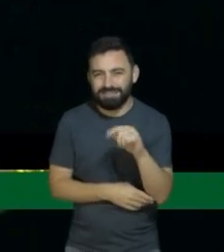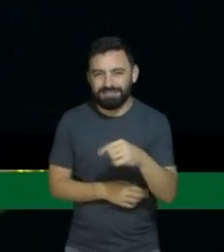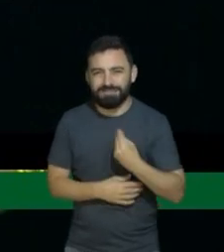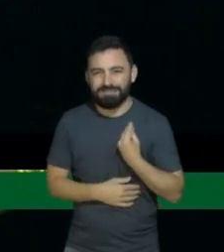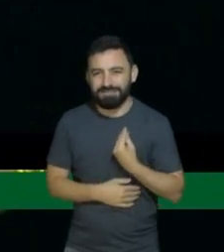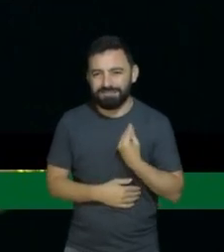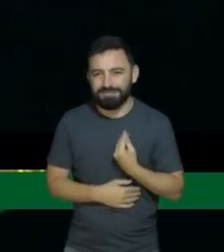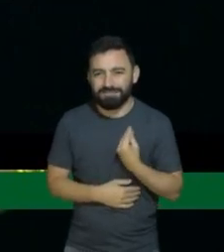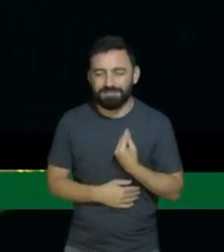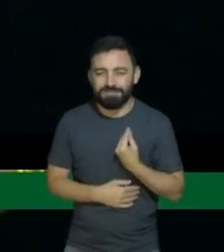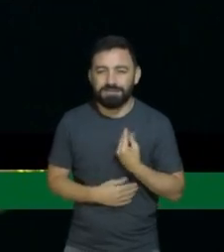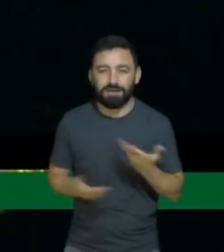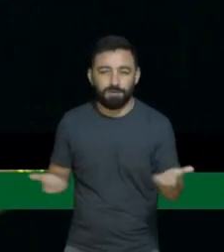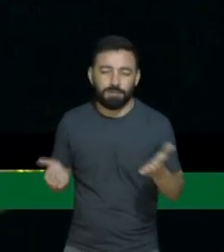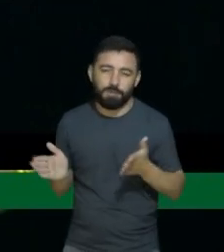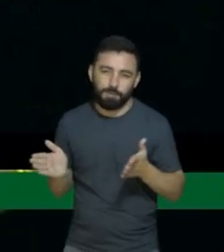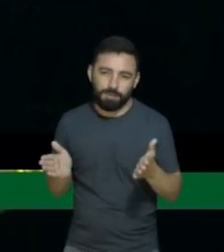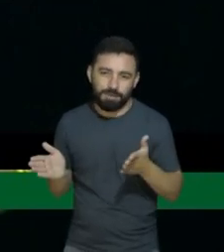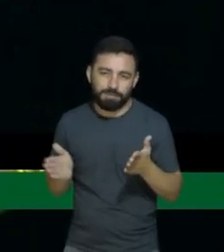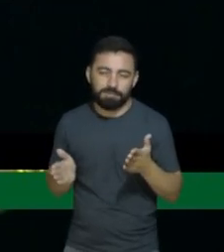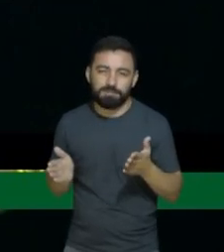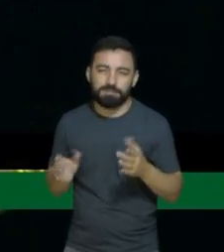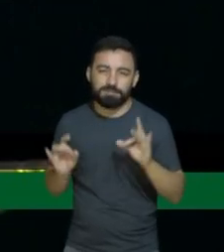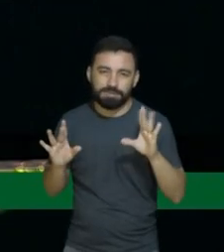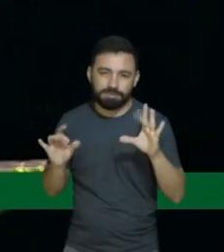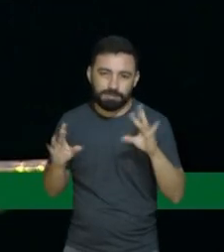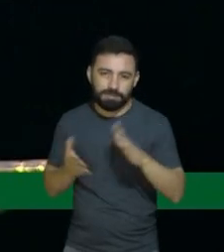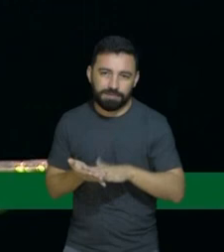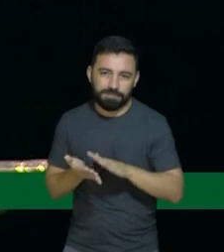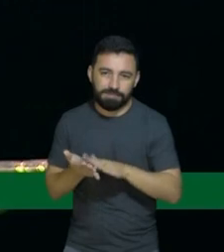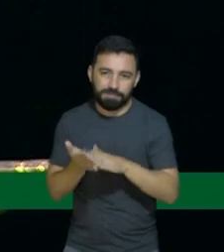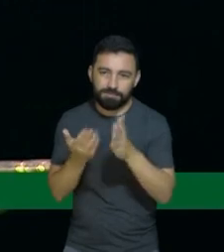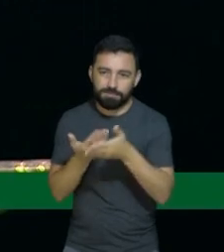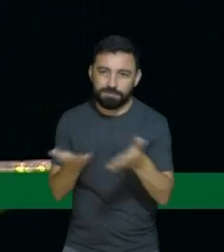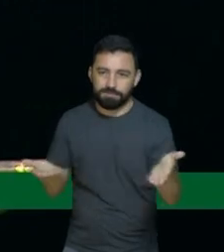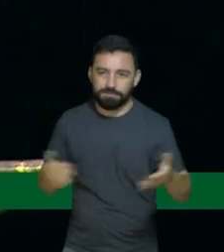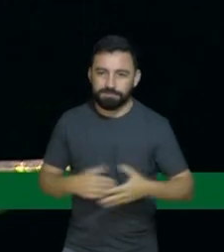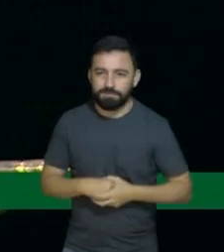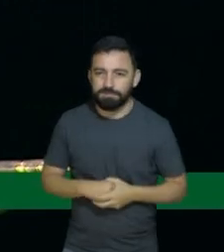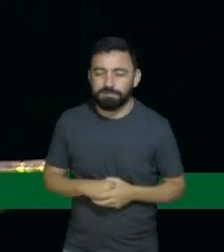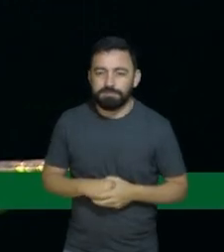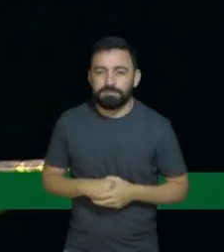nesse momento tão especial parabéns a cada um pela iniciativa